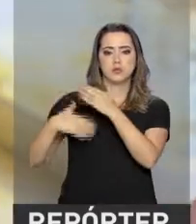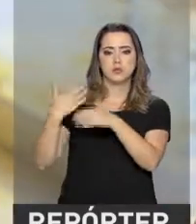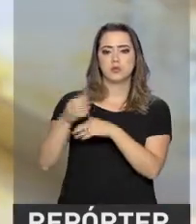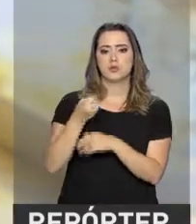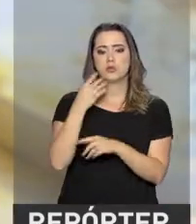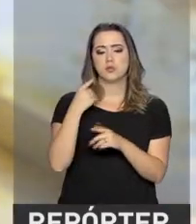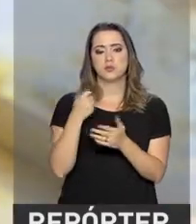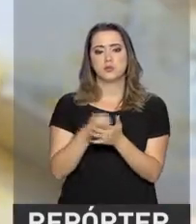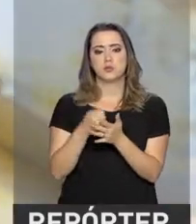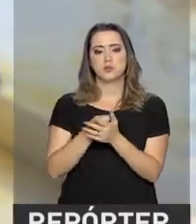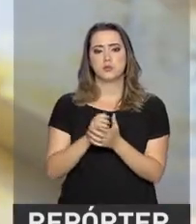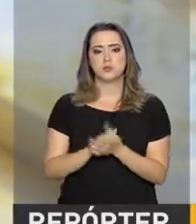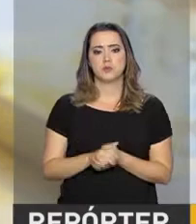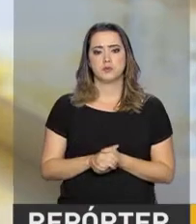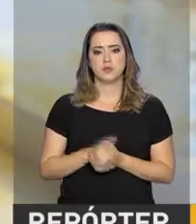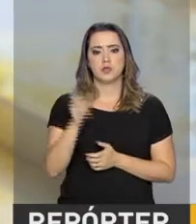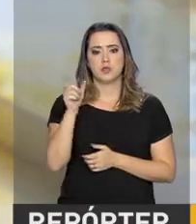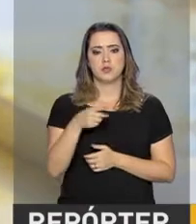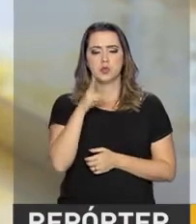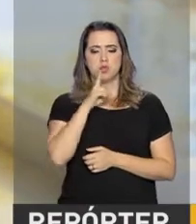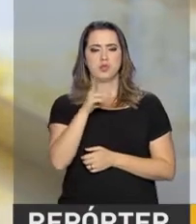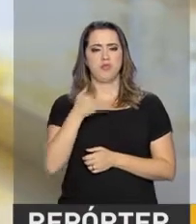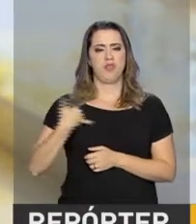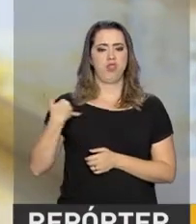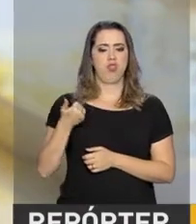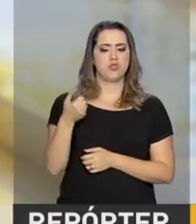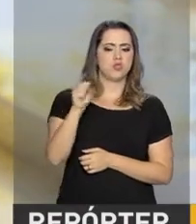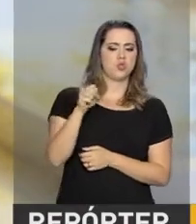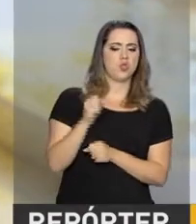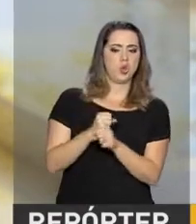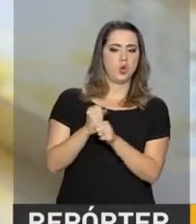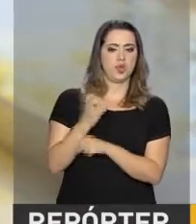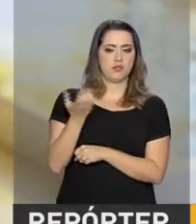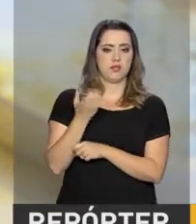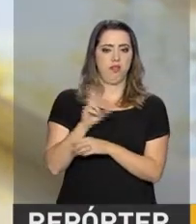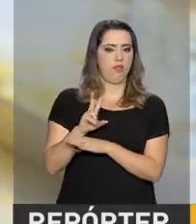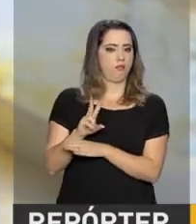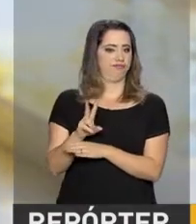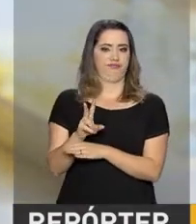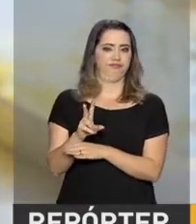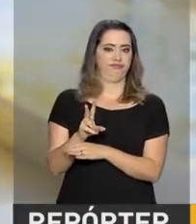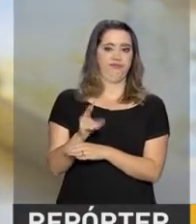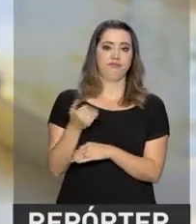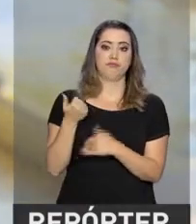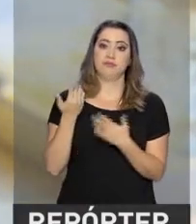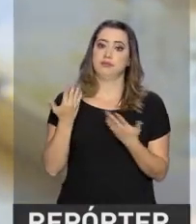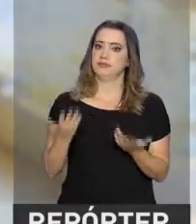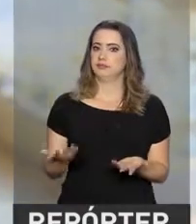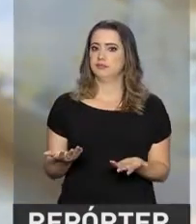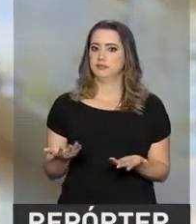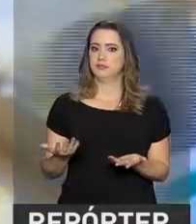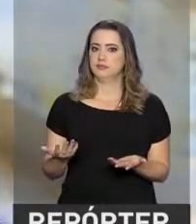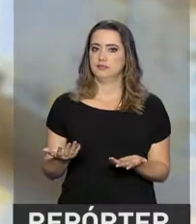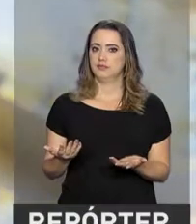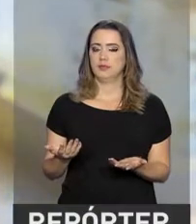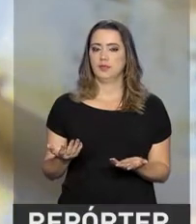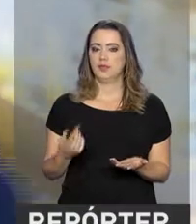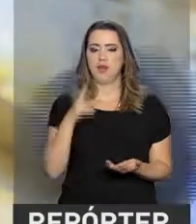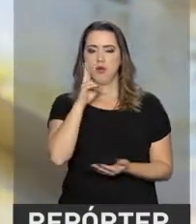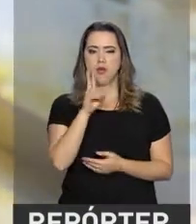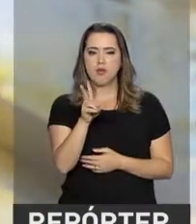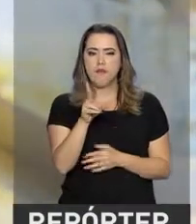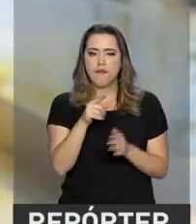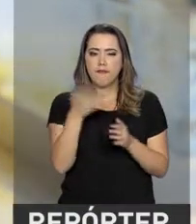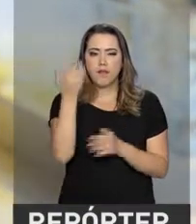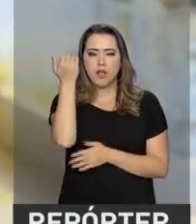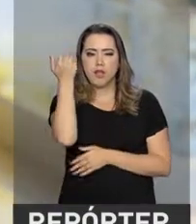bom pagador. Porque o povo vai mais pela idade. Ah, 18 anos quer fazer um crediário, não consegue. Aí quando olhar no